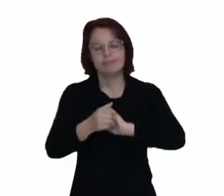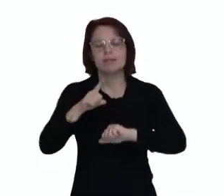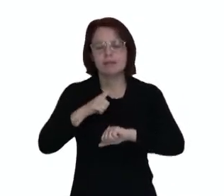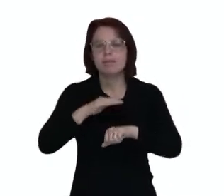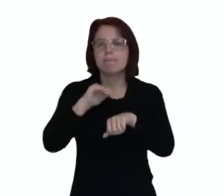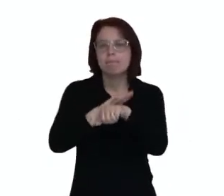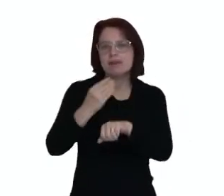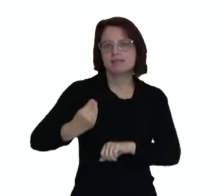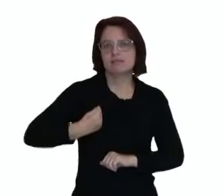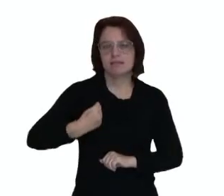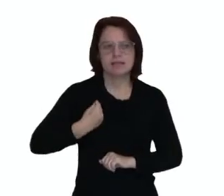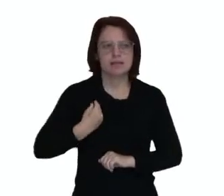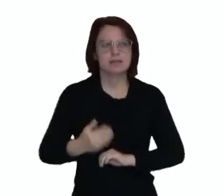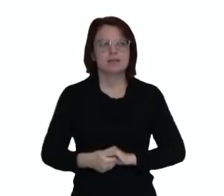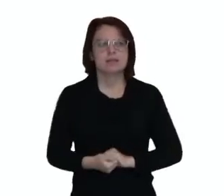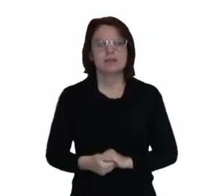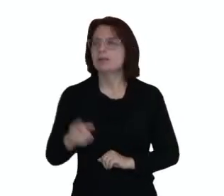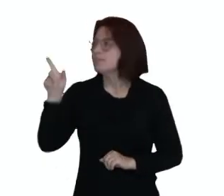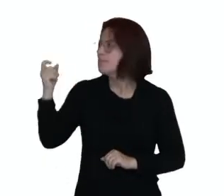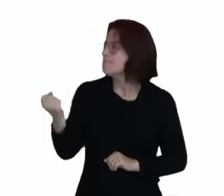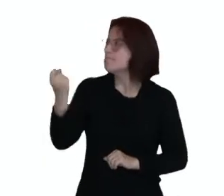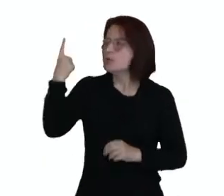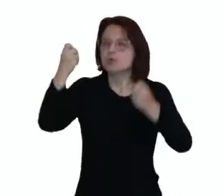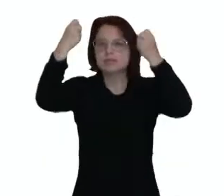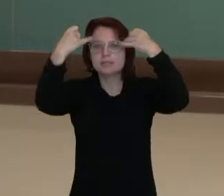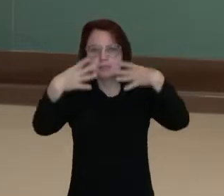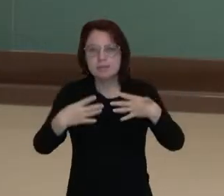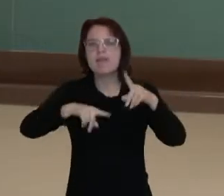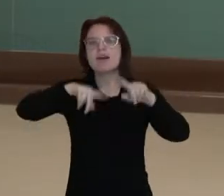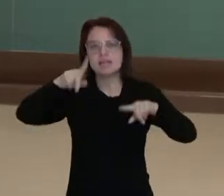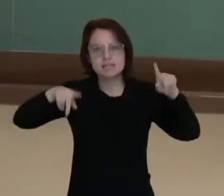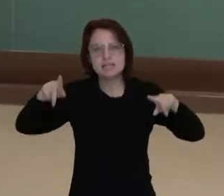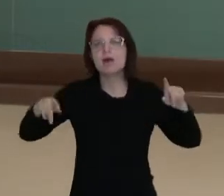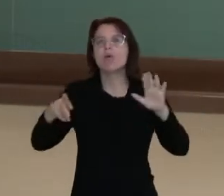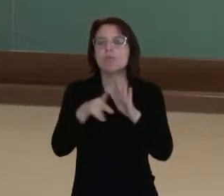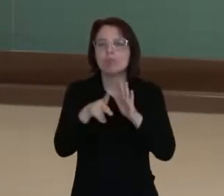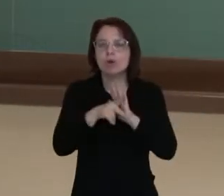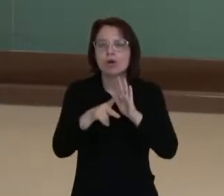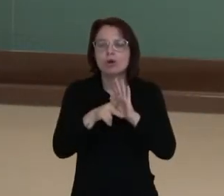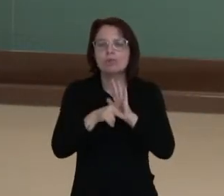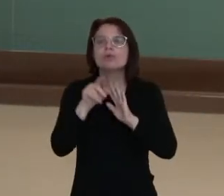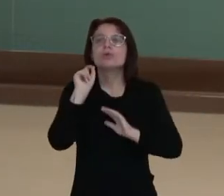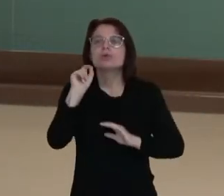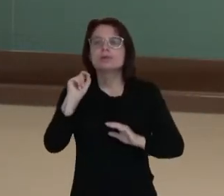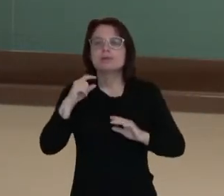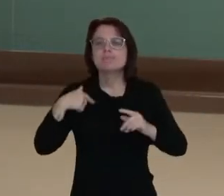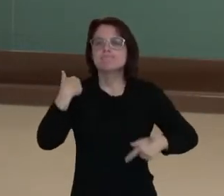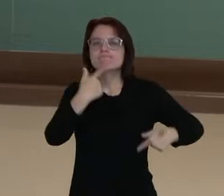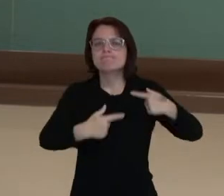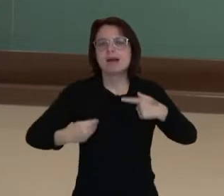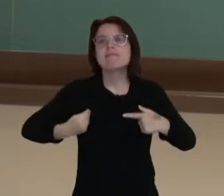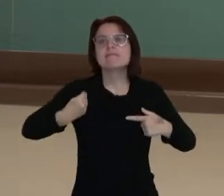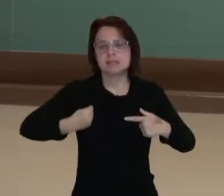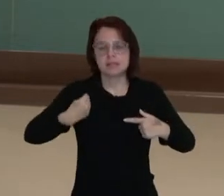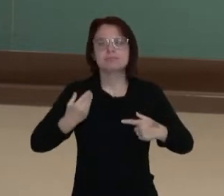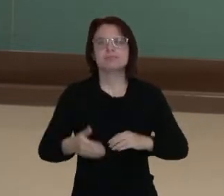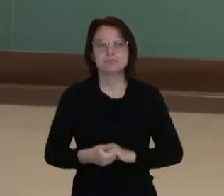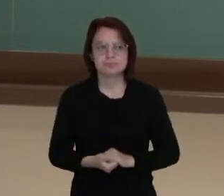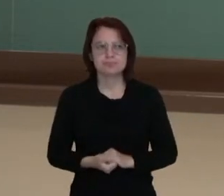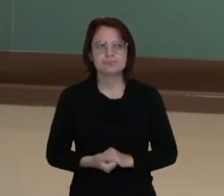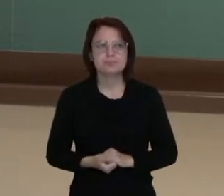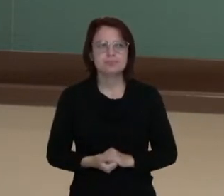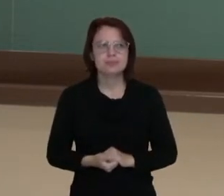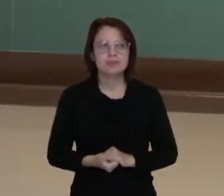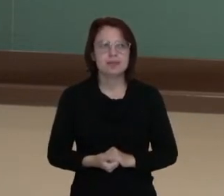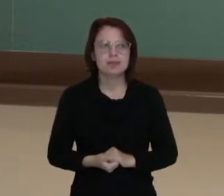Então, ele foi um dos primeiros, né, a explicar essa variação dos organismos vivos de acordo com o